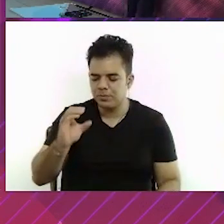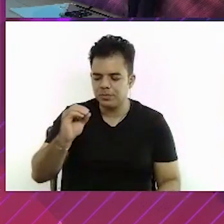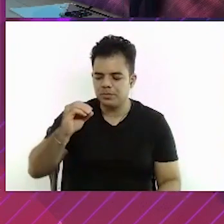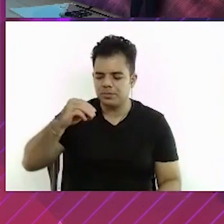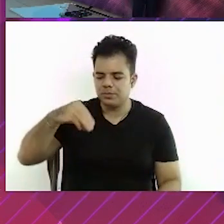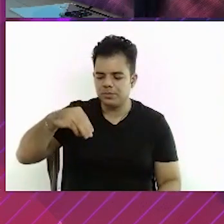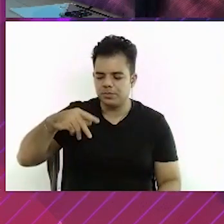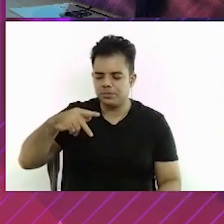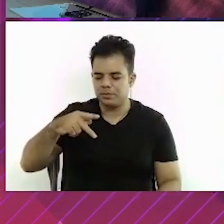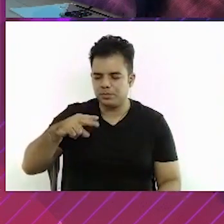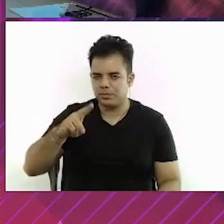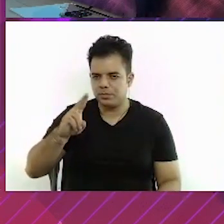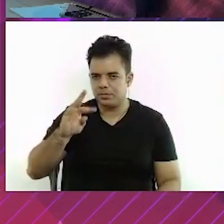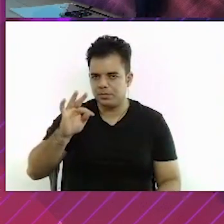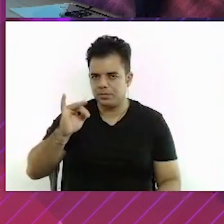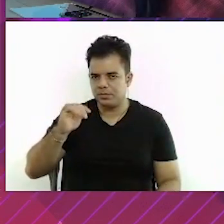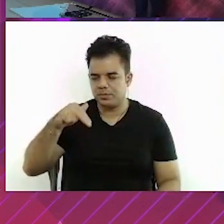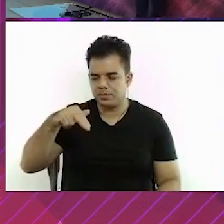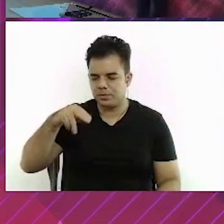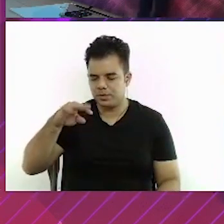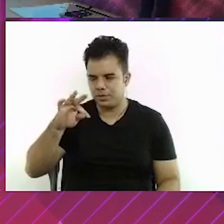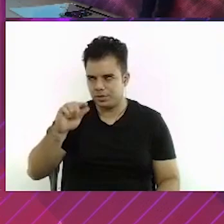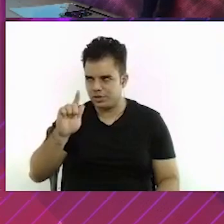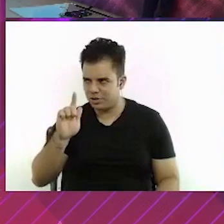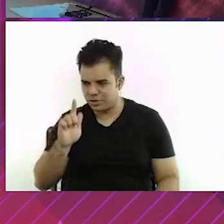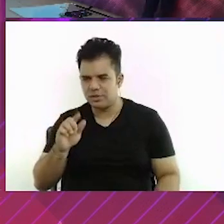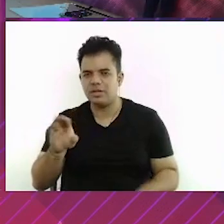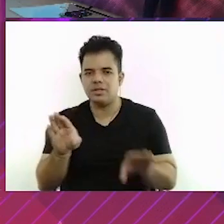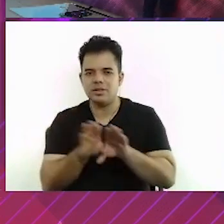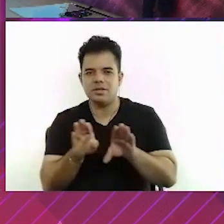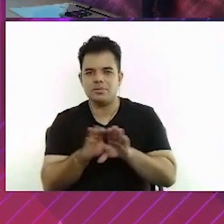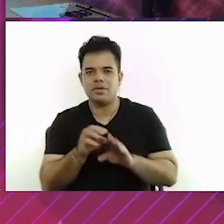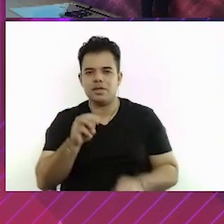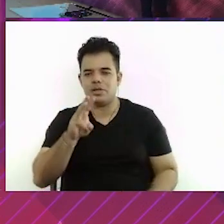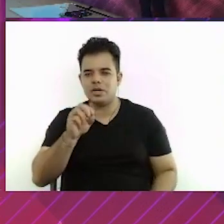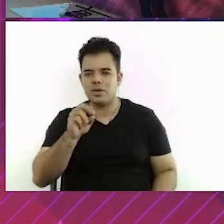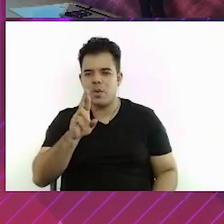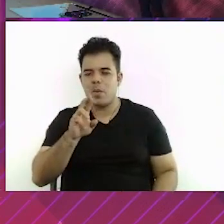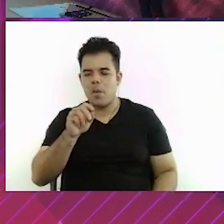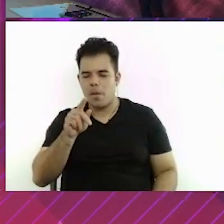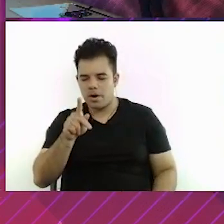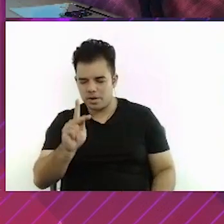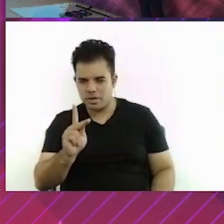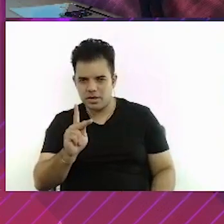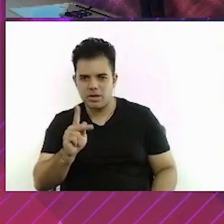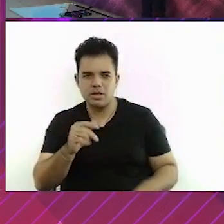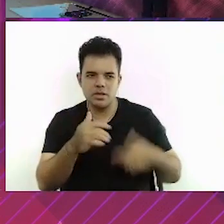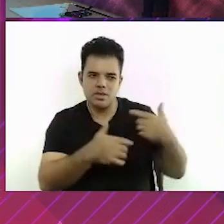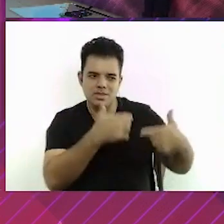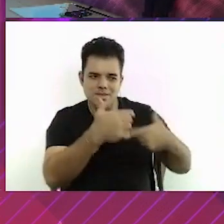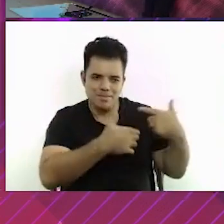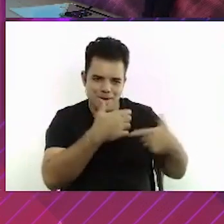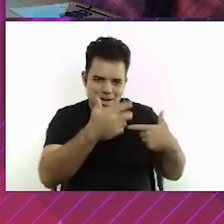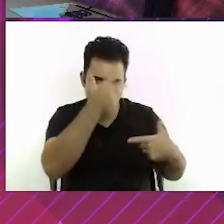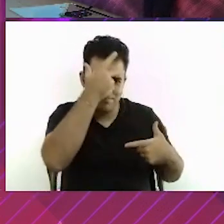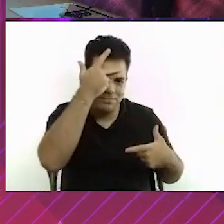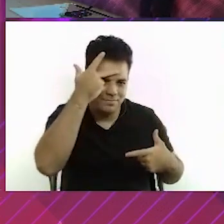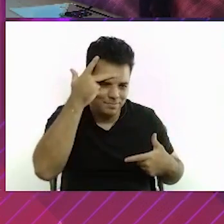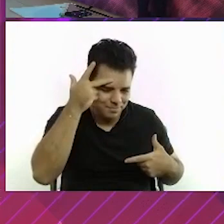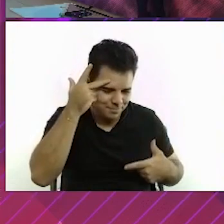que no RapidMQ é chamado de Work Queues. Resumidamente, você tem workers, que são os